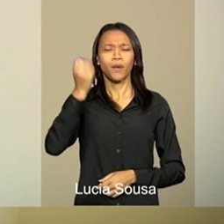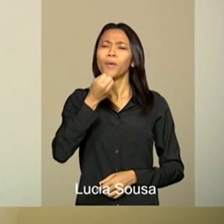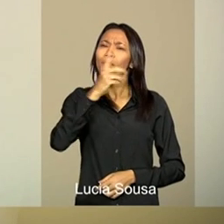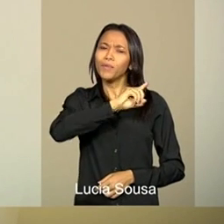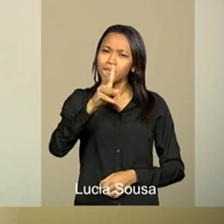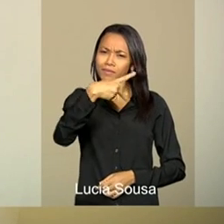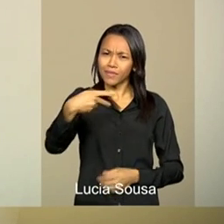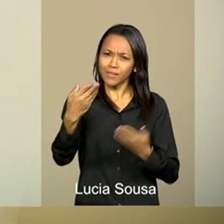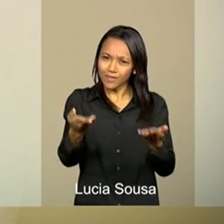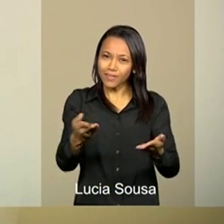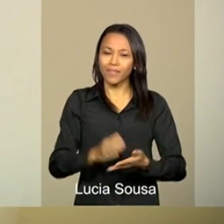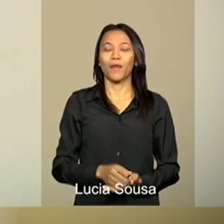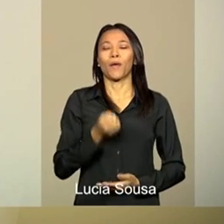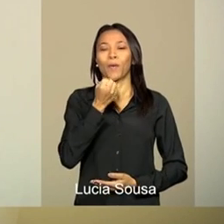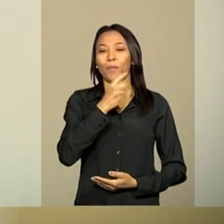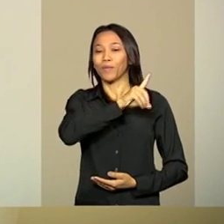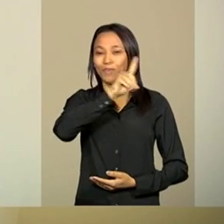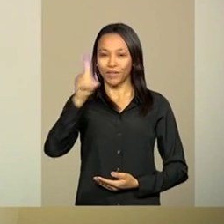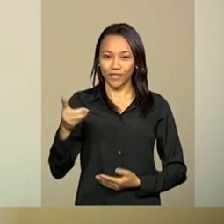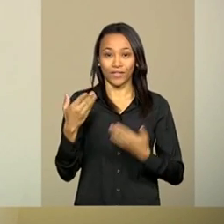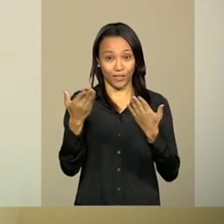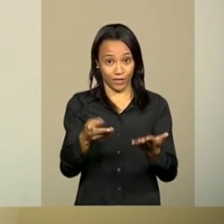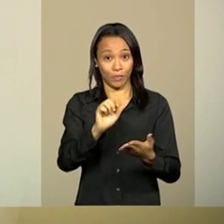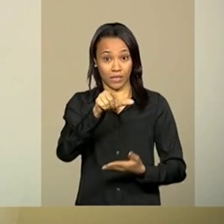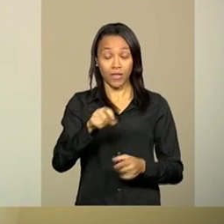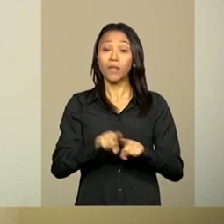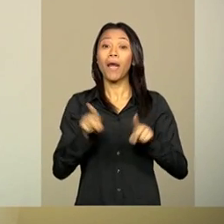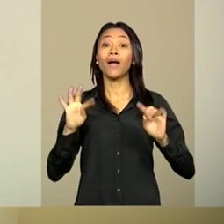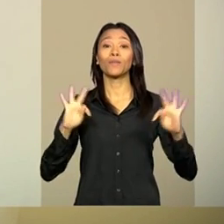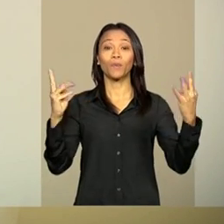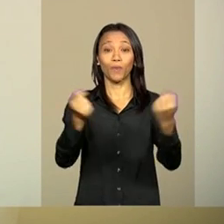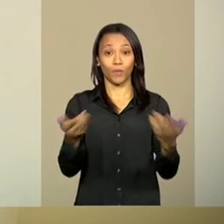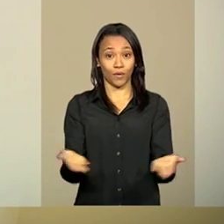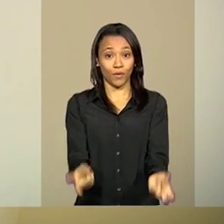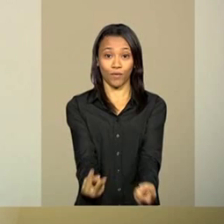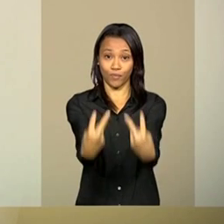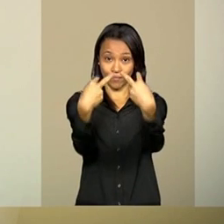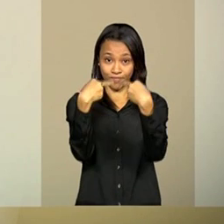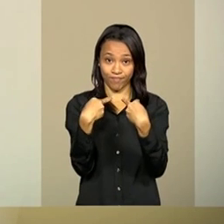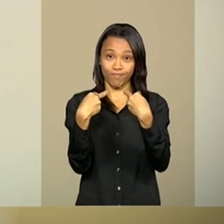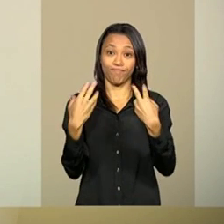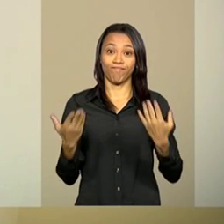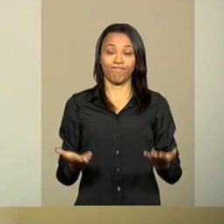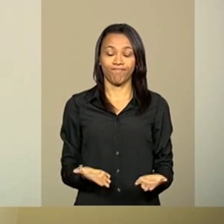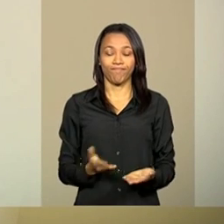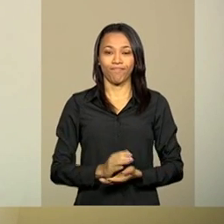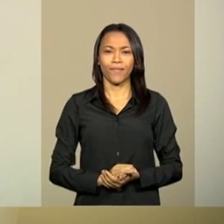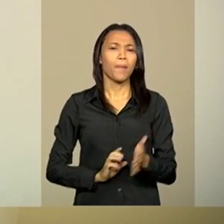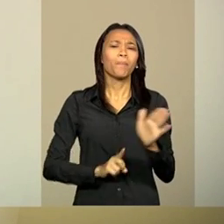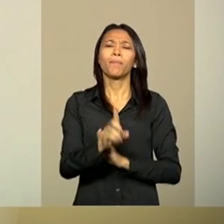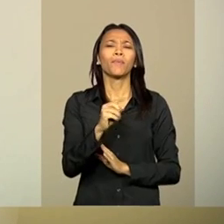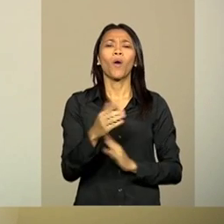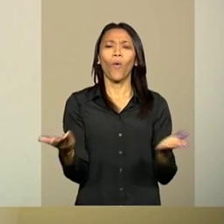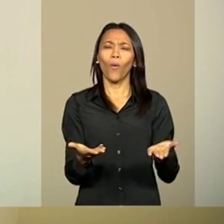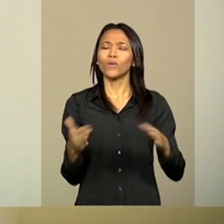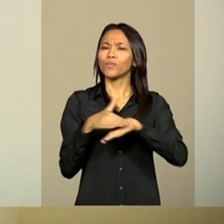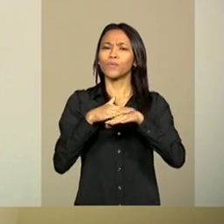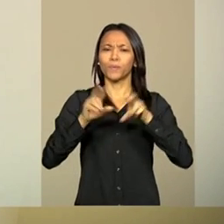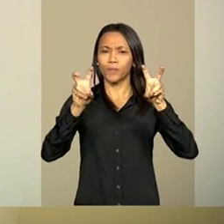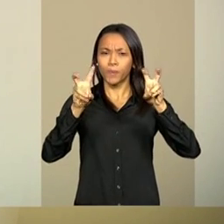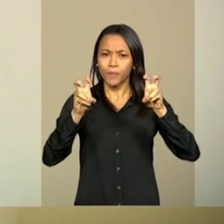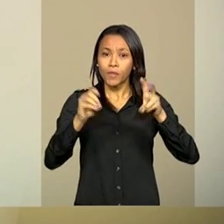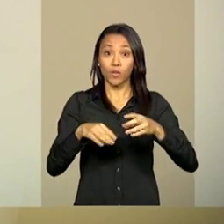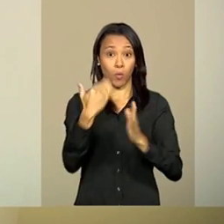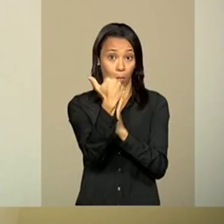bom dia a presidenta bom dia luciano e bom dia a todos os ouvintes que hoje nos acompanham no café apresenta hoje eu queria falar sobre o